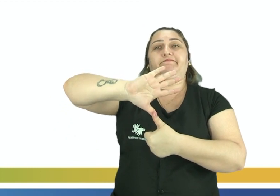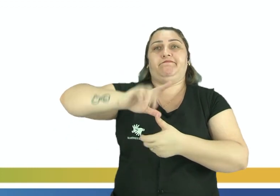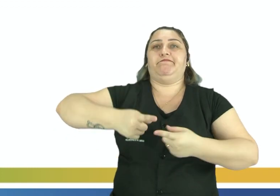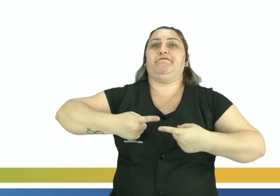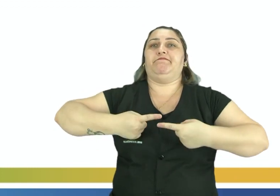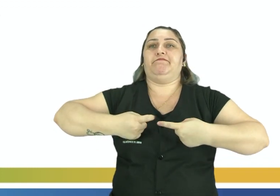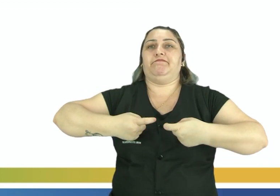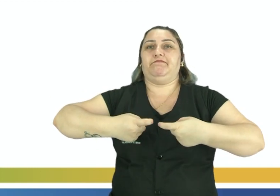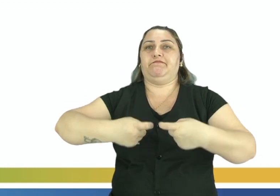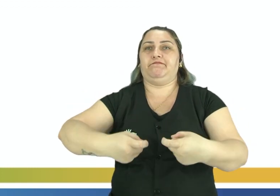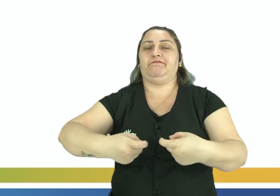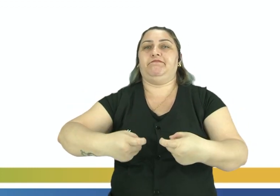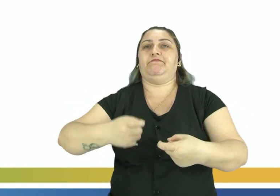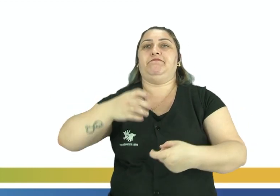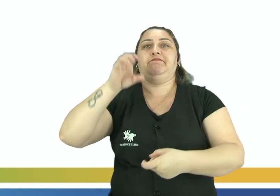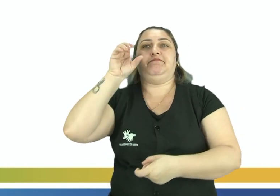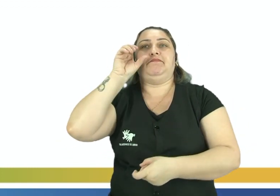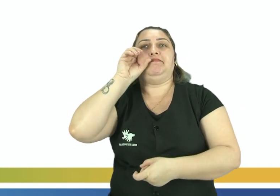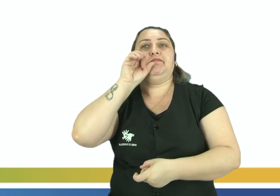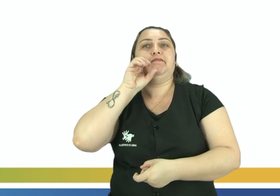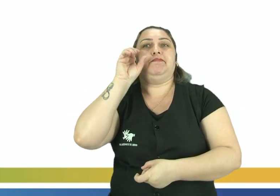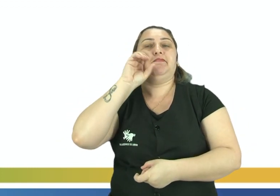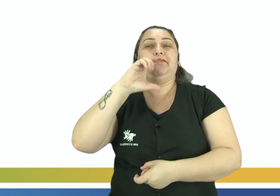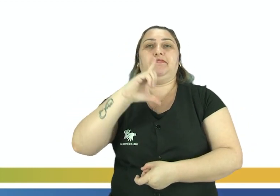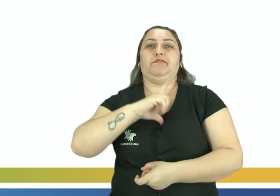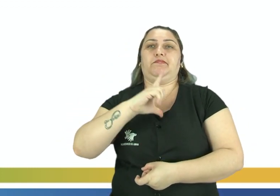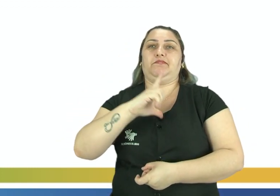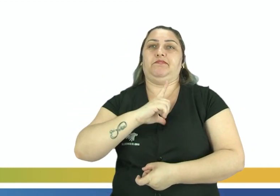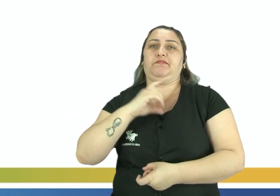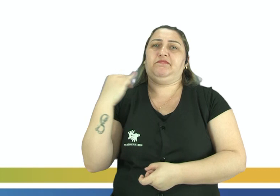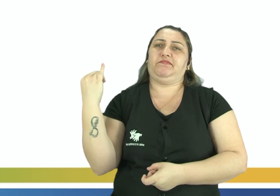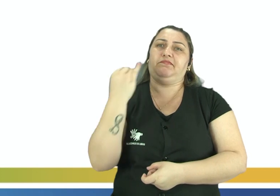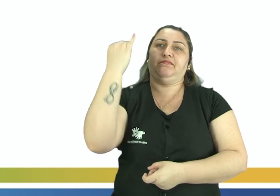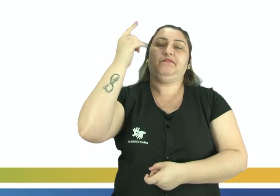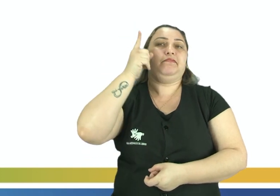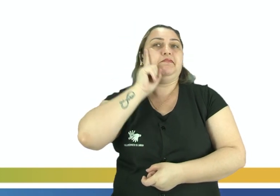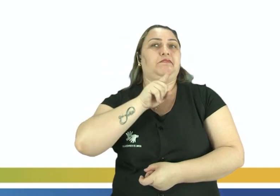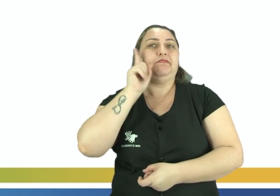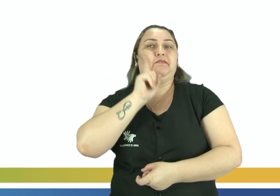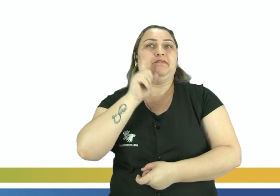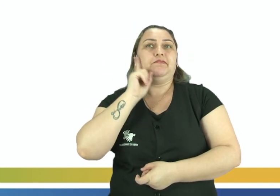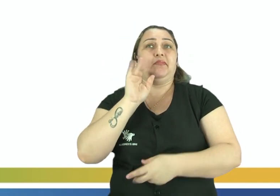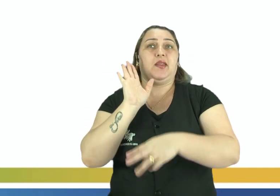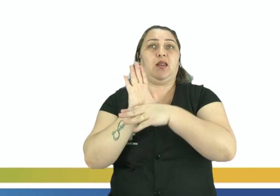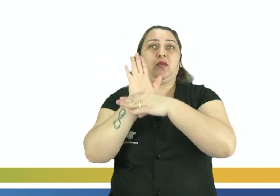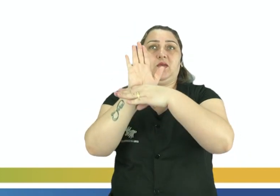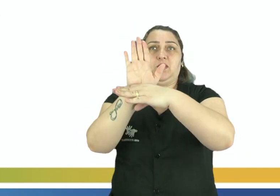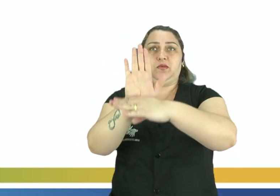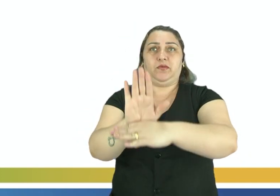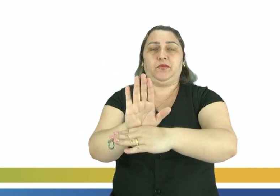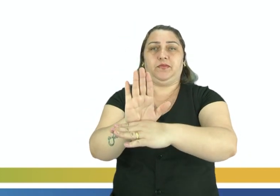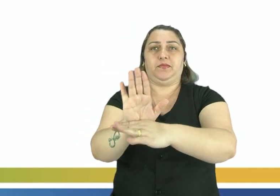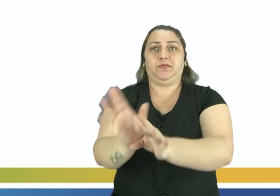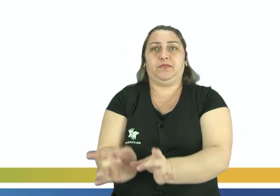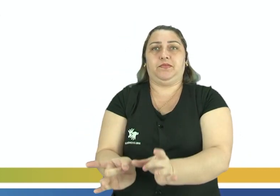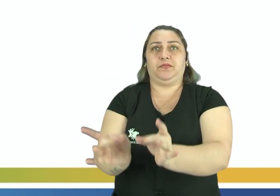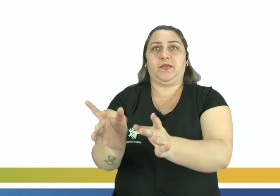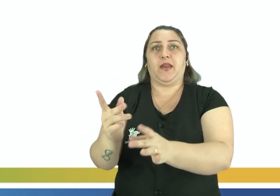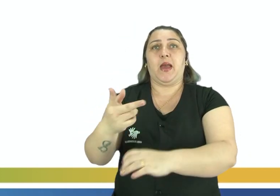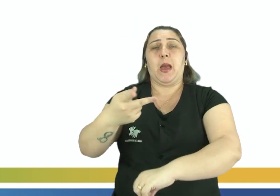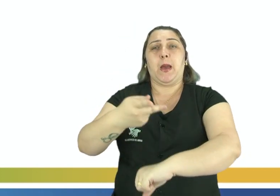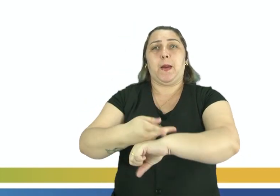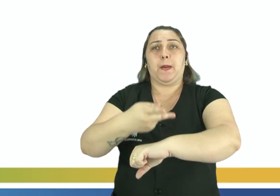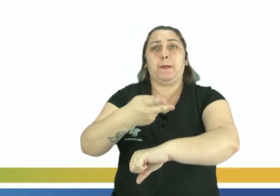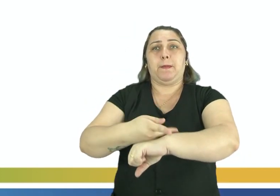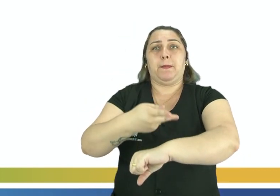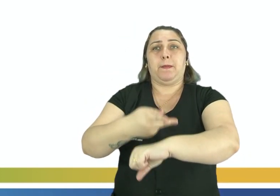guerras, a Colômbia teve um papel fundamental para os Estados Unidos, que serviu para fornecer platina